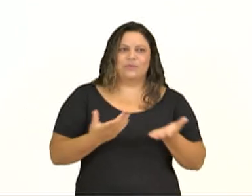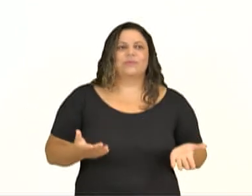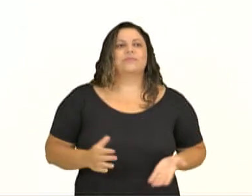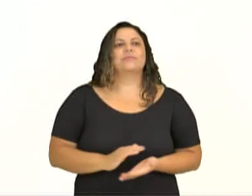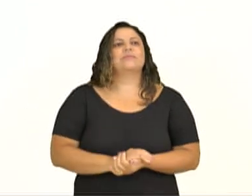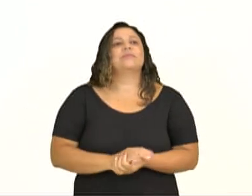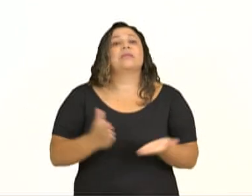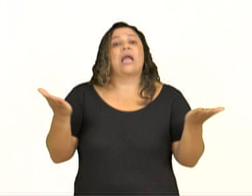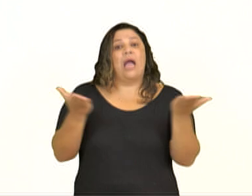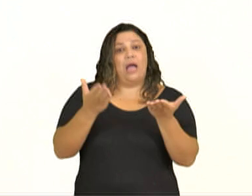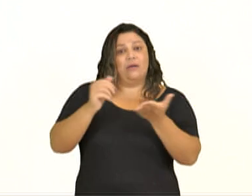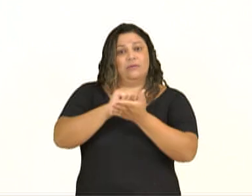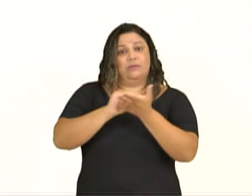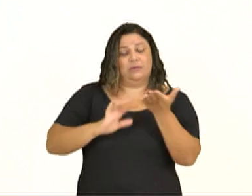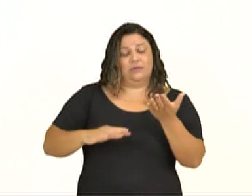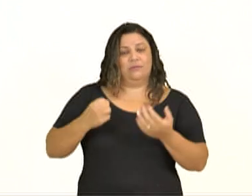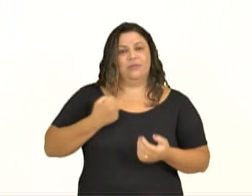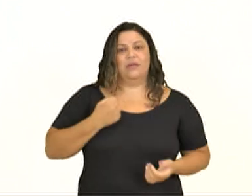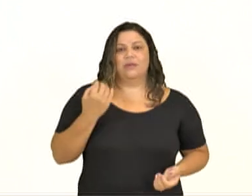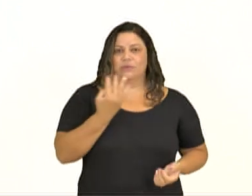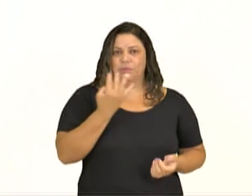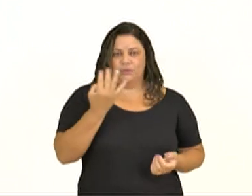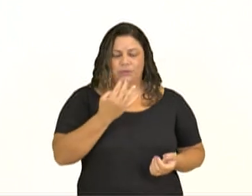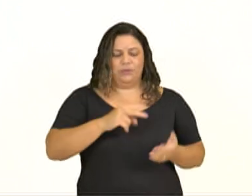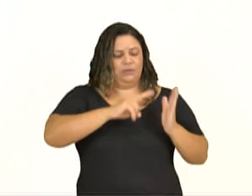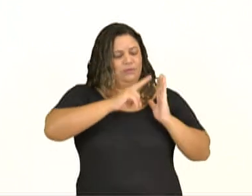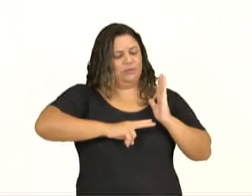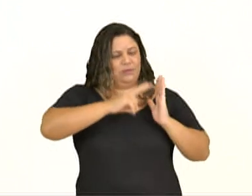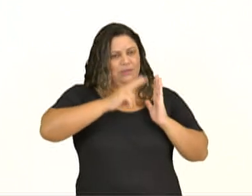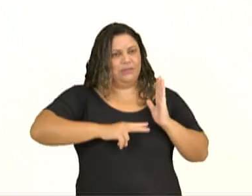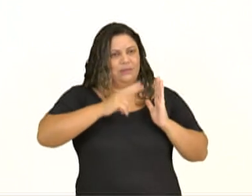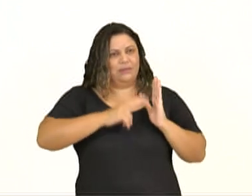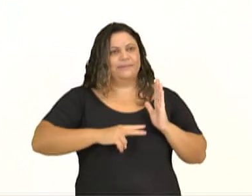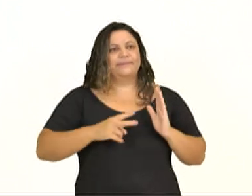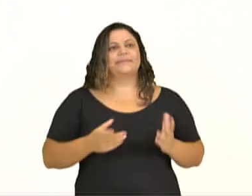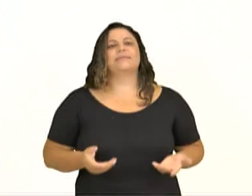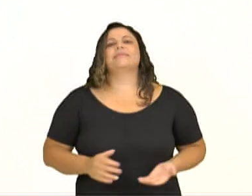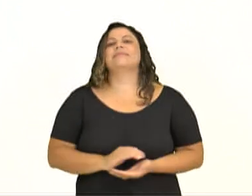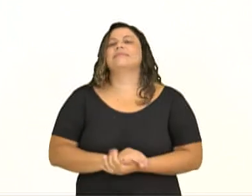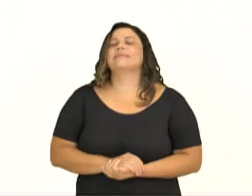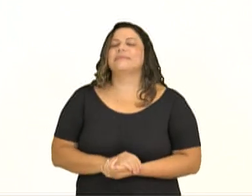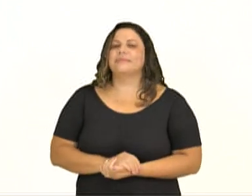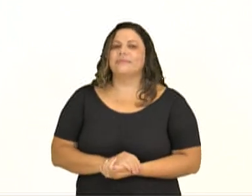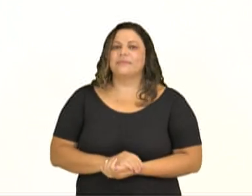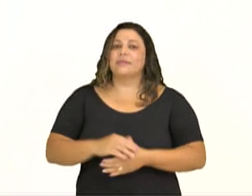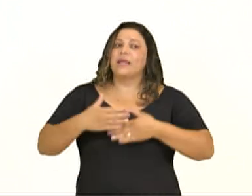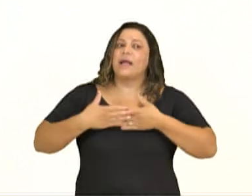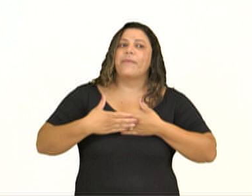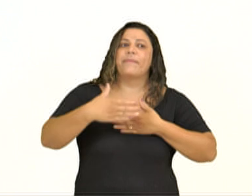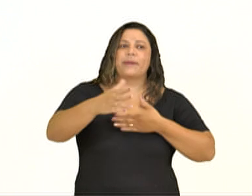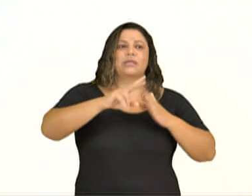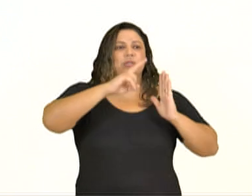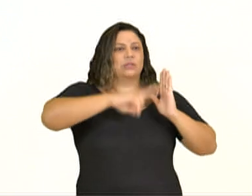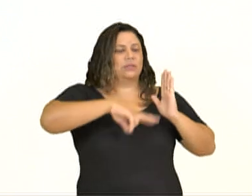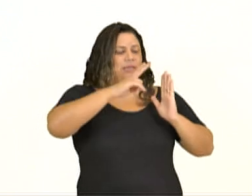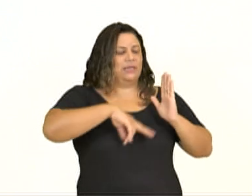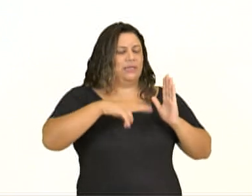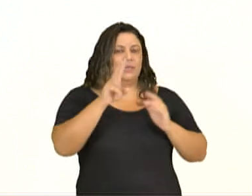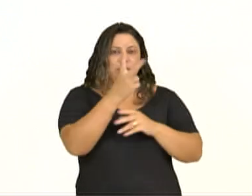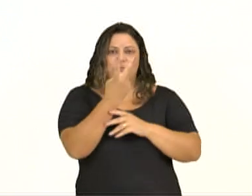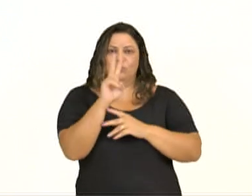E agora, diante, né, dessa leitura e reflexão, nós vamos para a atividade 4. A partir da leitura desses